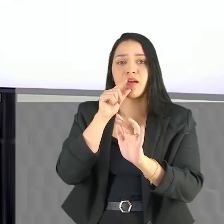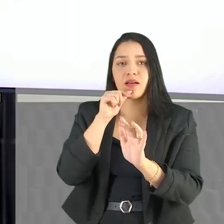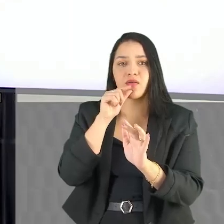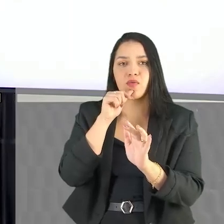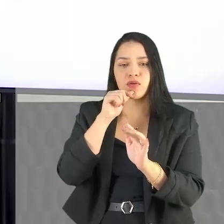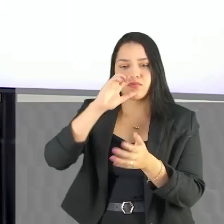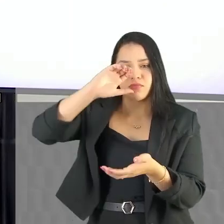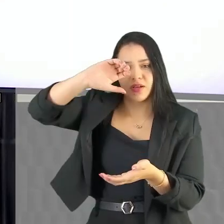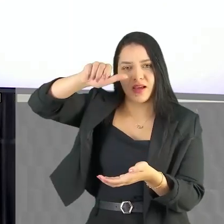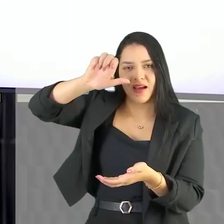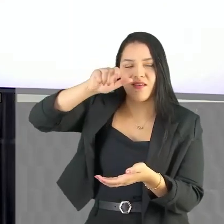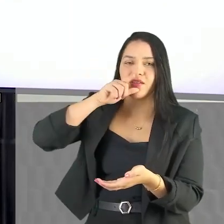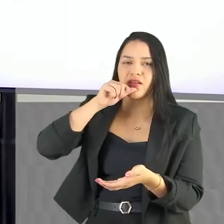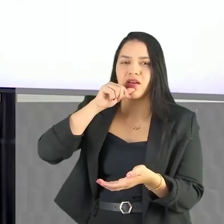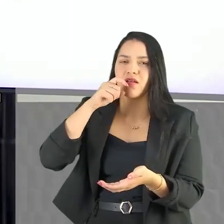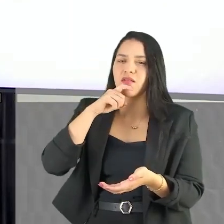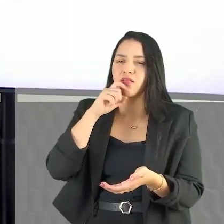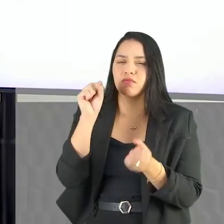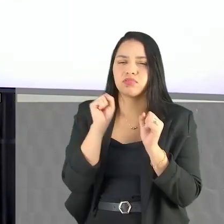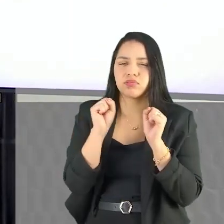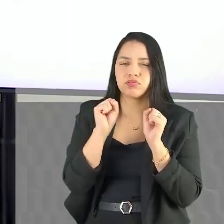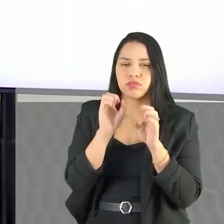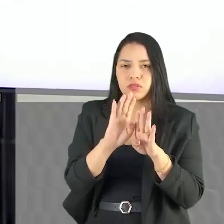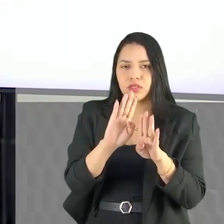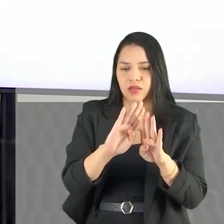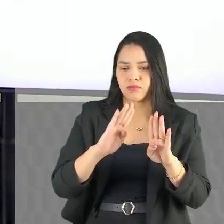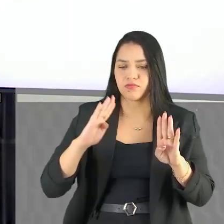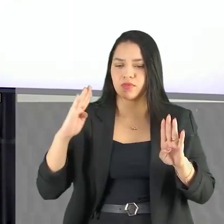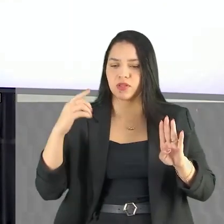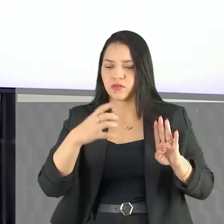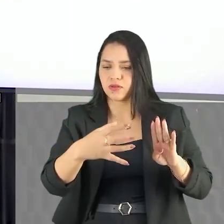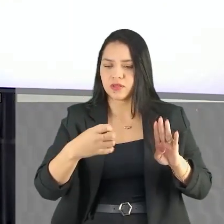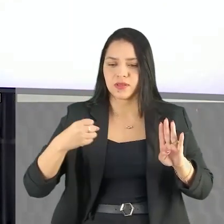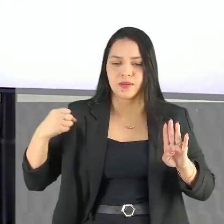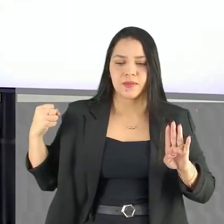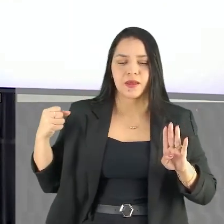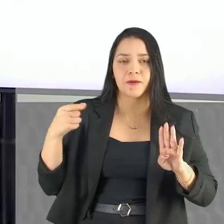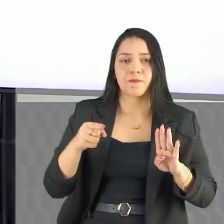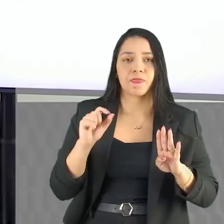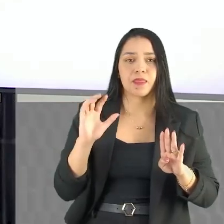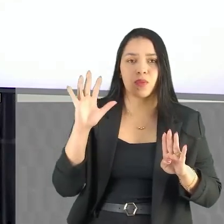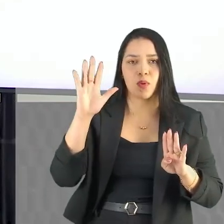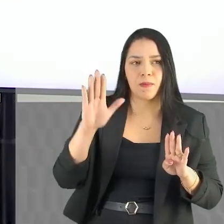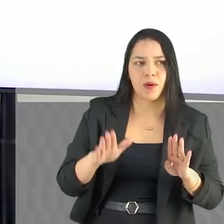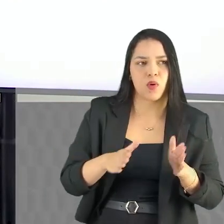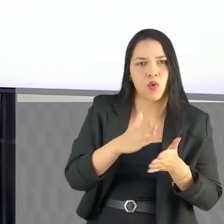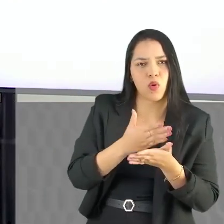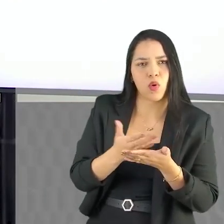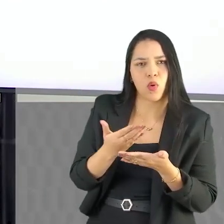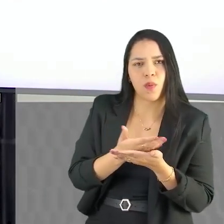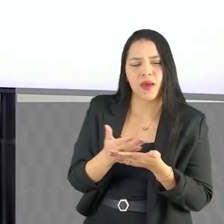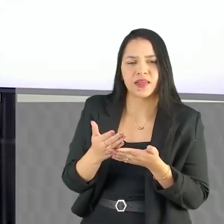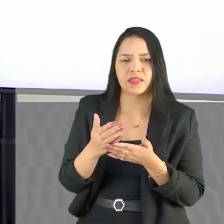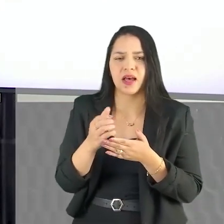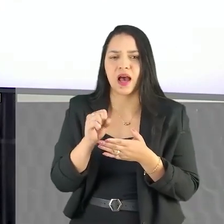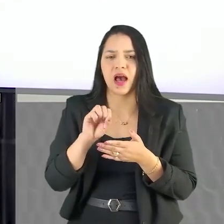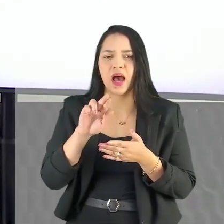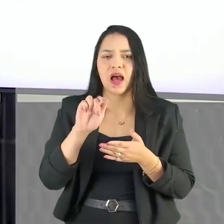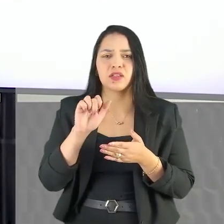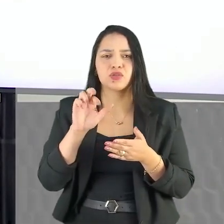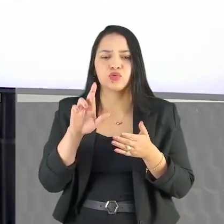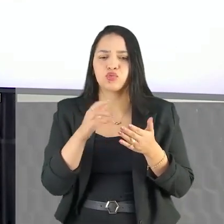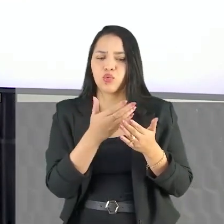da geladeira, aquela garrafa bem gelada, quando com o passar do tempo tu passa a tua mão nela, tua mão começa a suar.